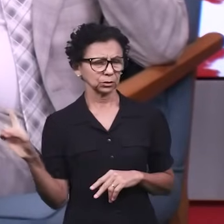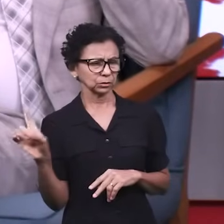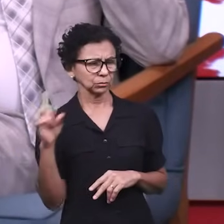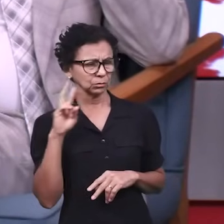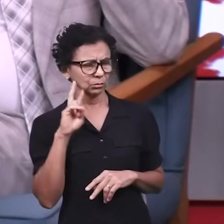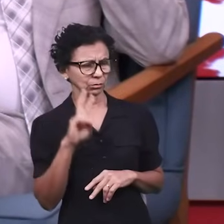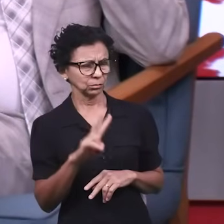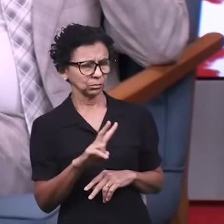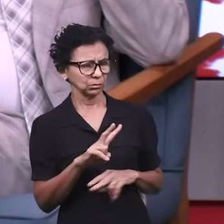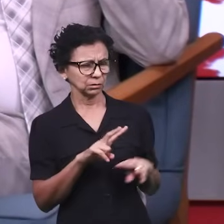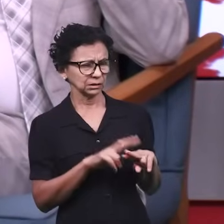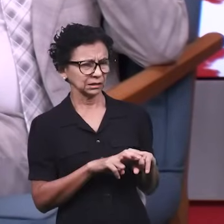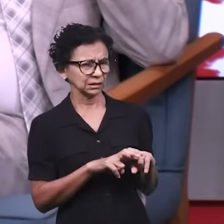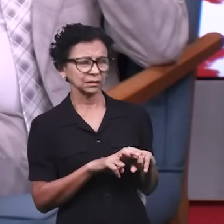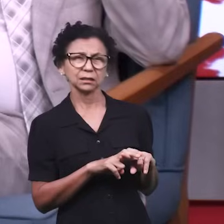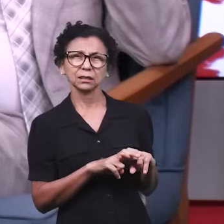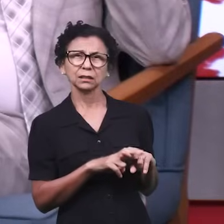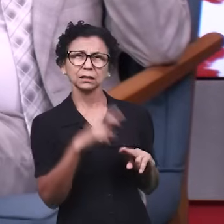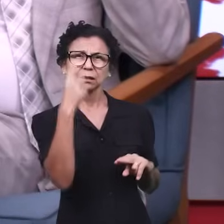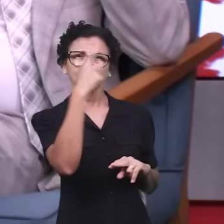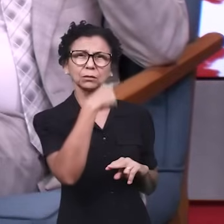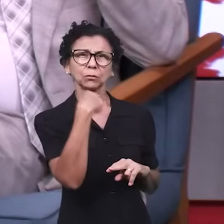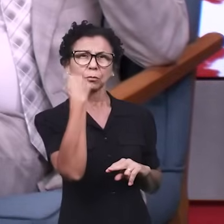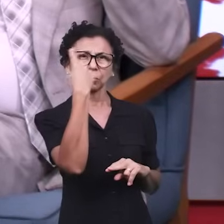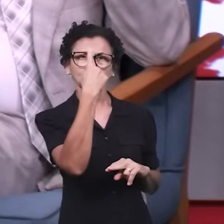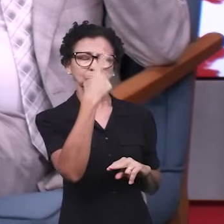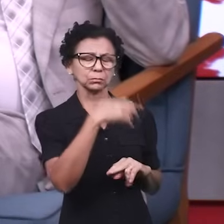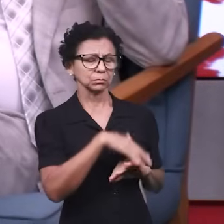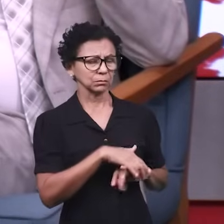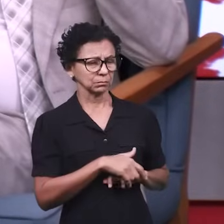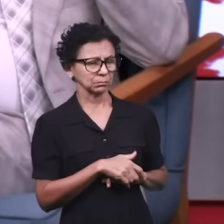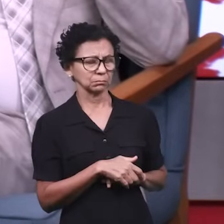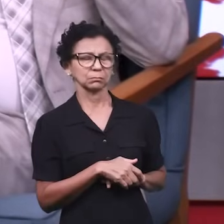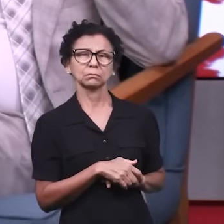E ela chegou, olhou para ele e ele estava com o rosto